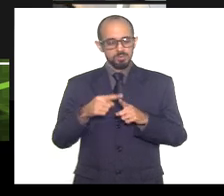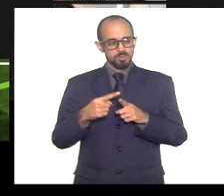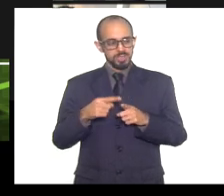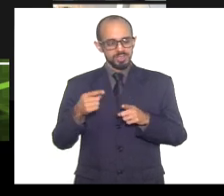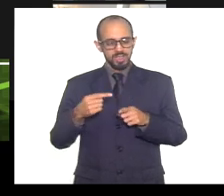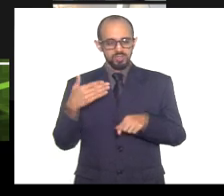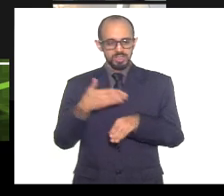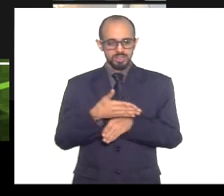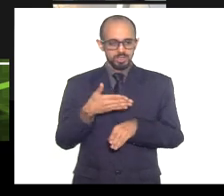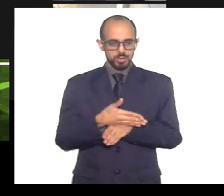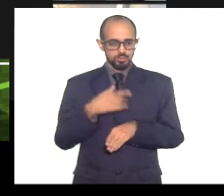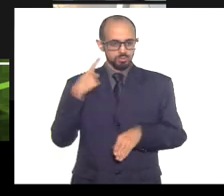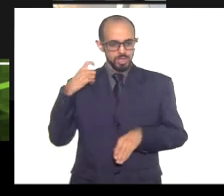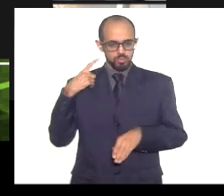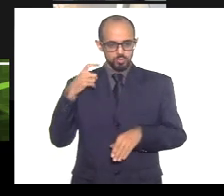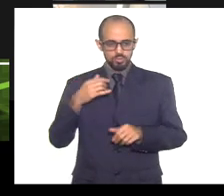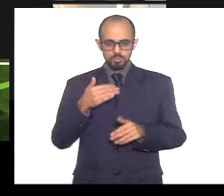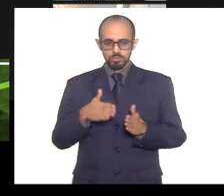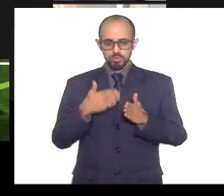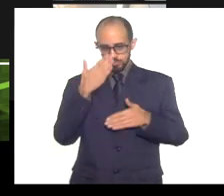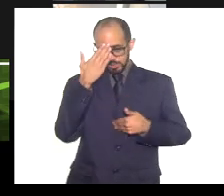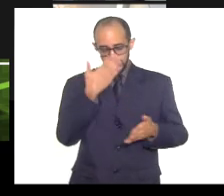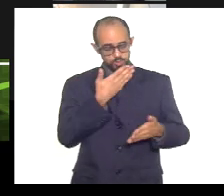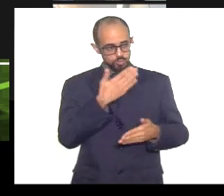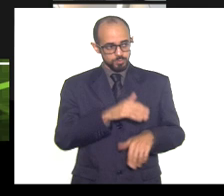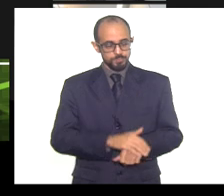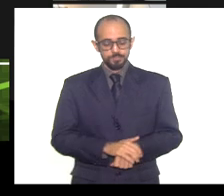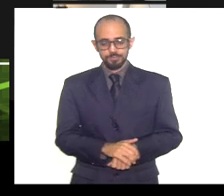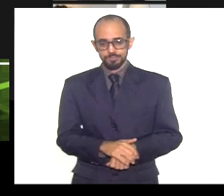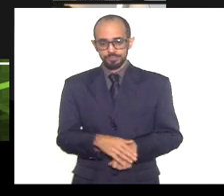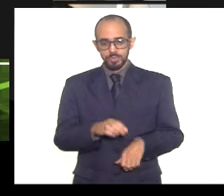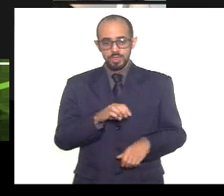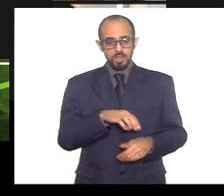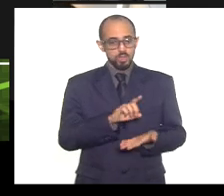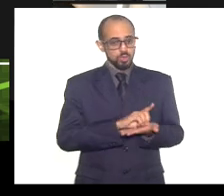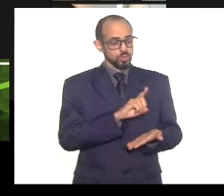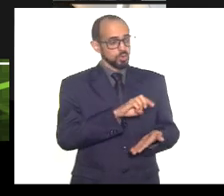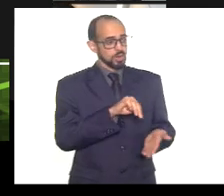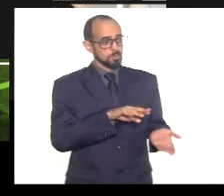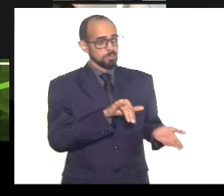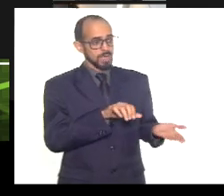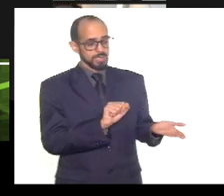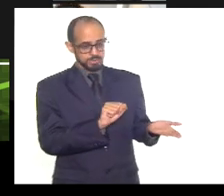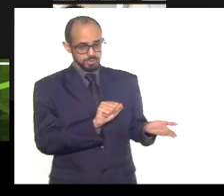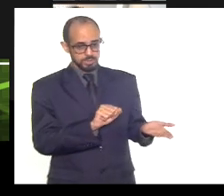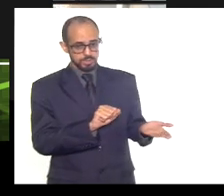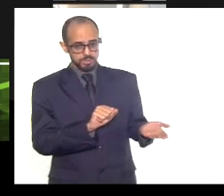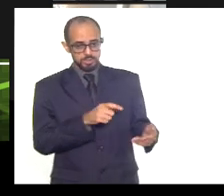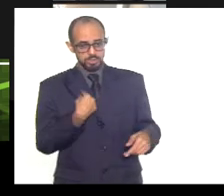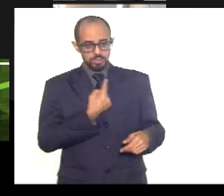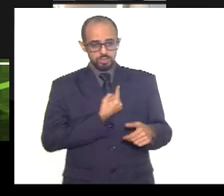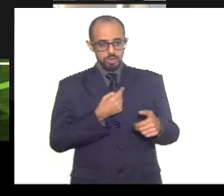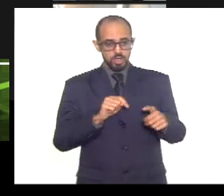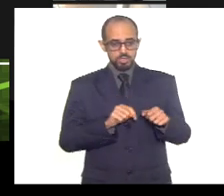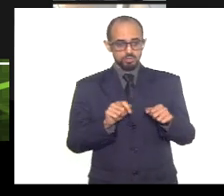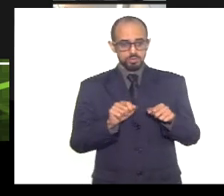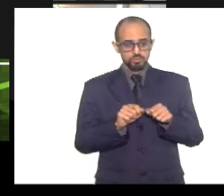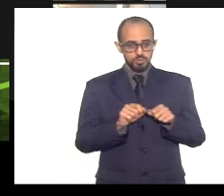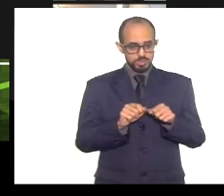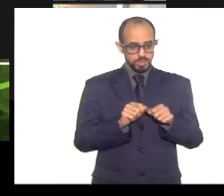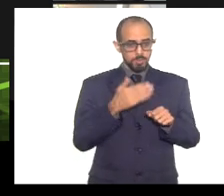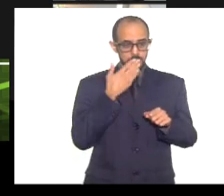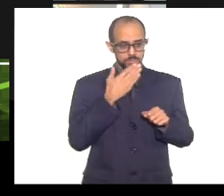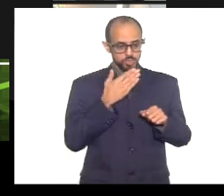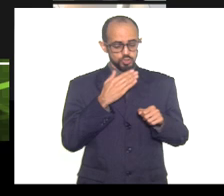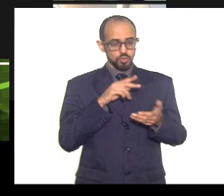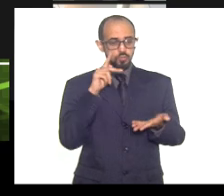aqui. Então, doutora Márcia Loureiro, faremos o pedido